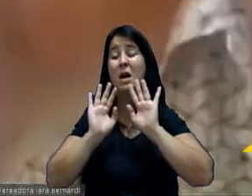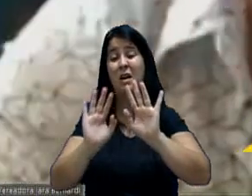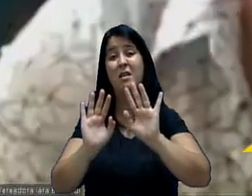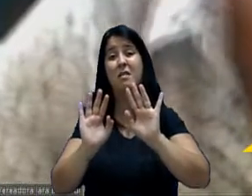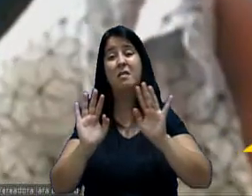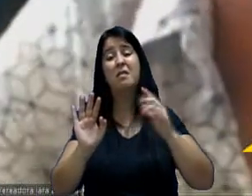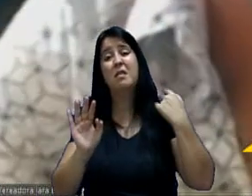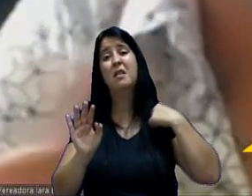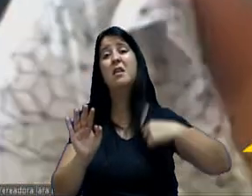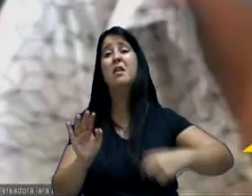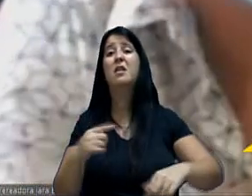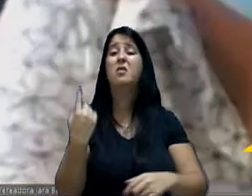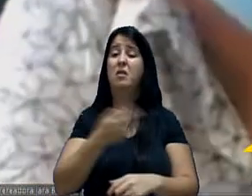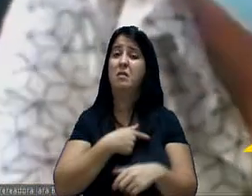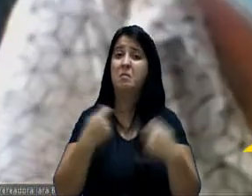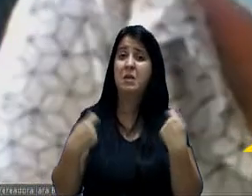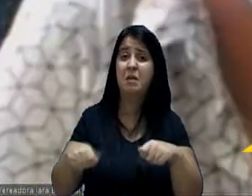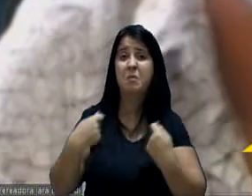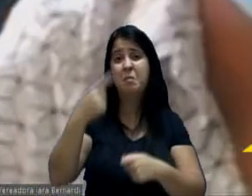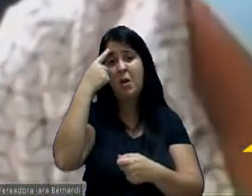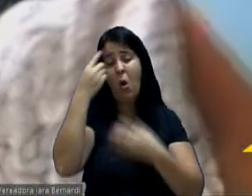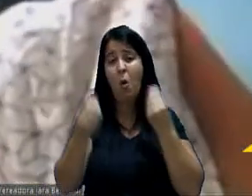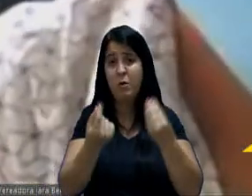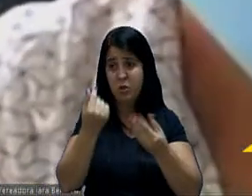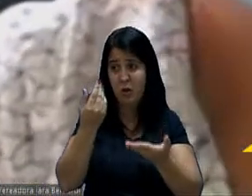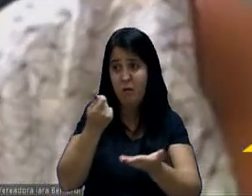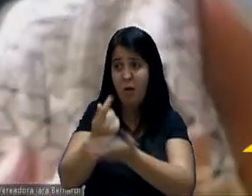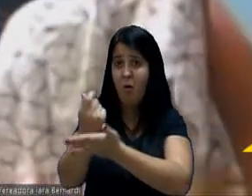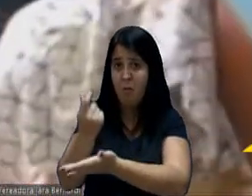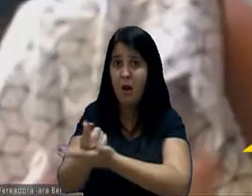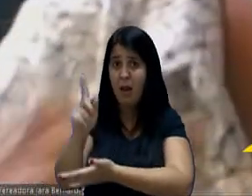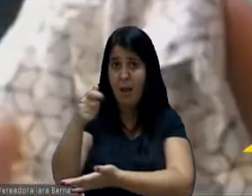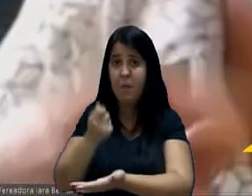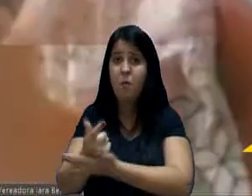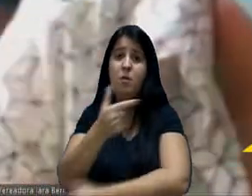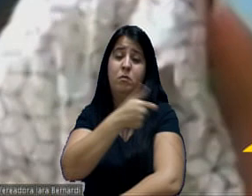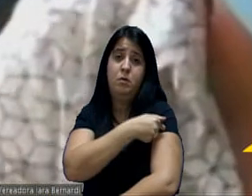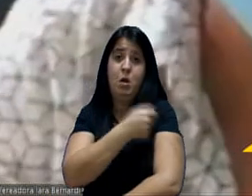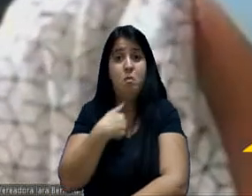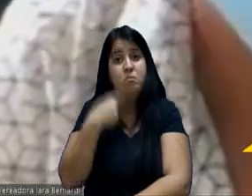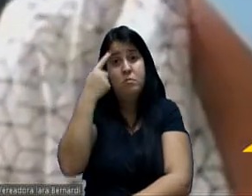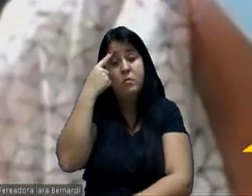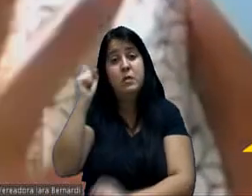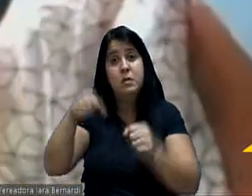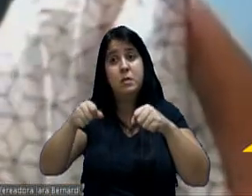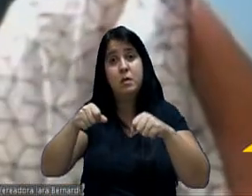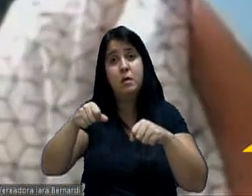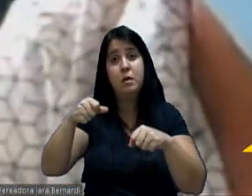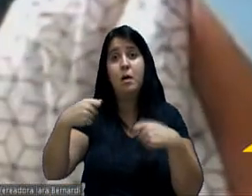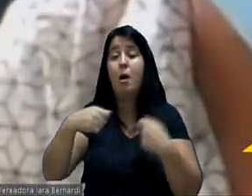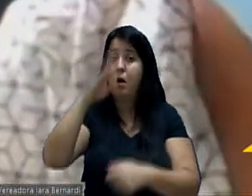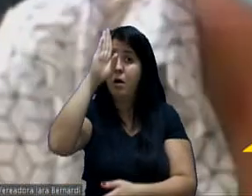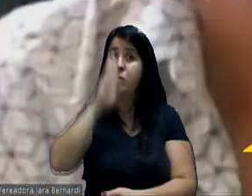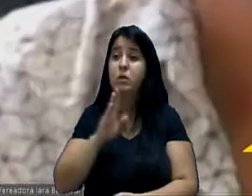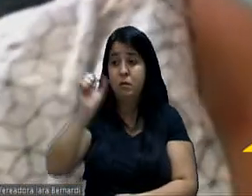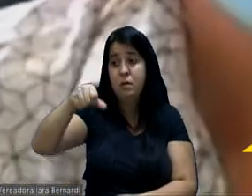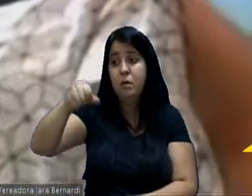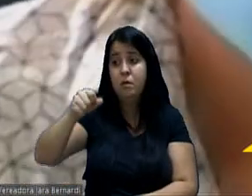claramente para a população apontando, vai ser usado para compra de vacinas, que eu defenderia que fossem gratuitas, como sempre